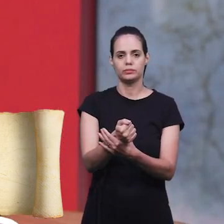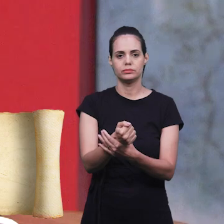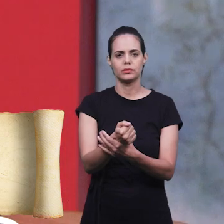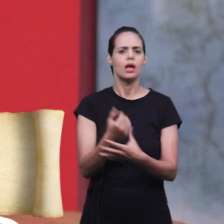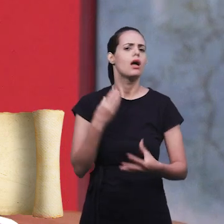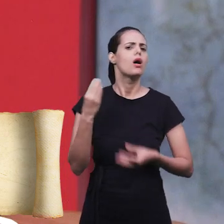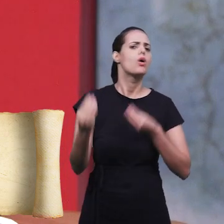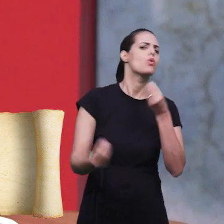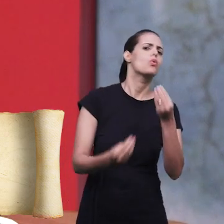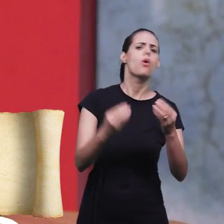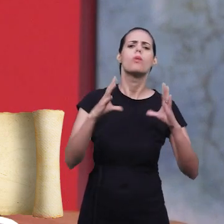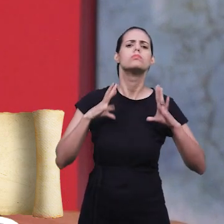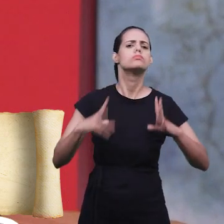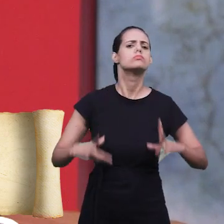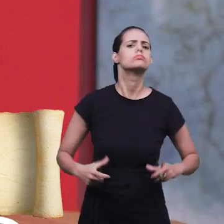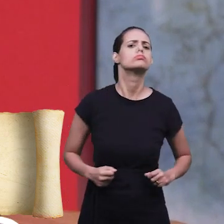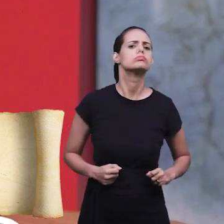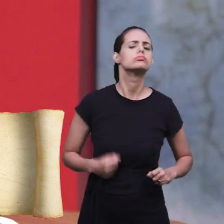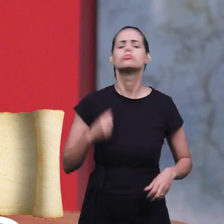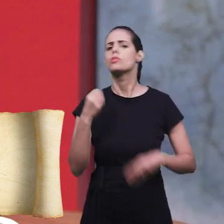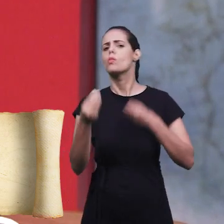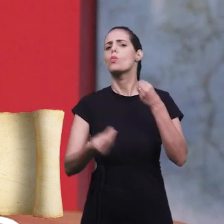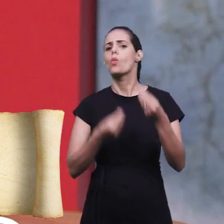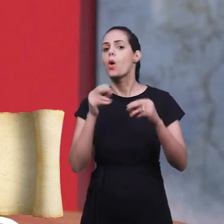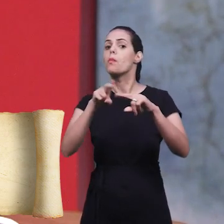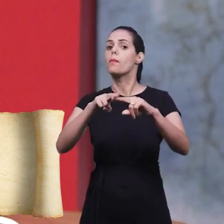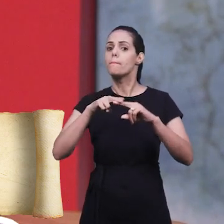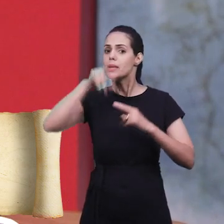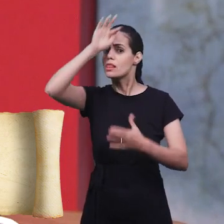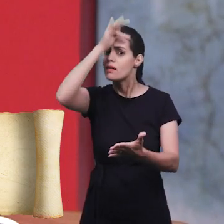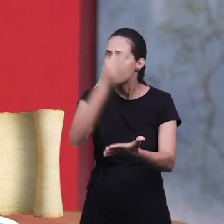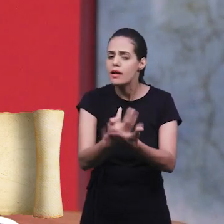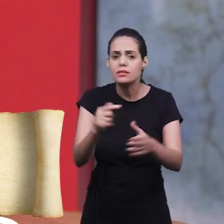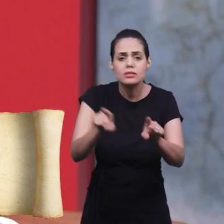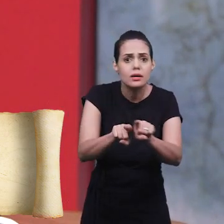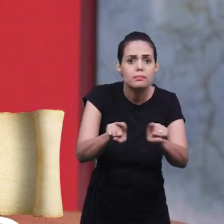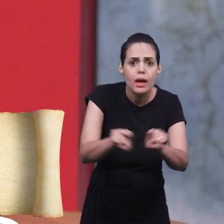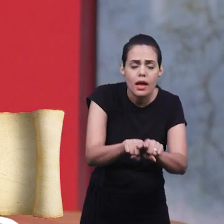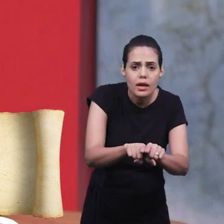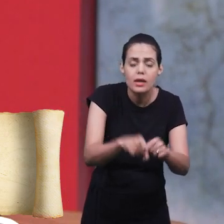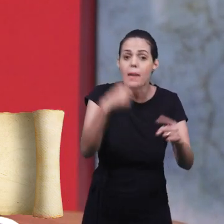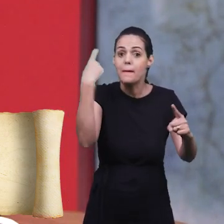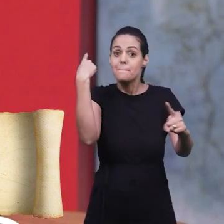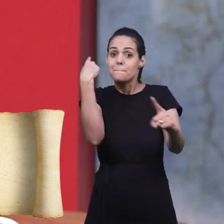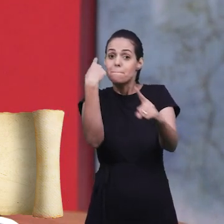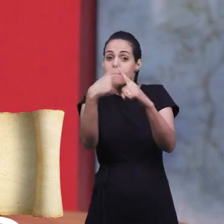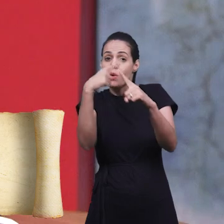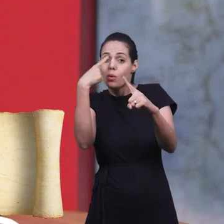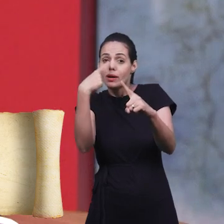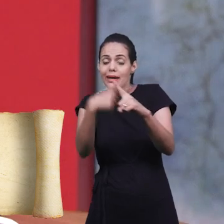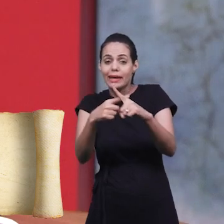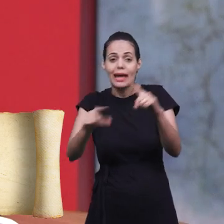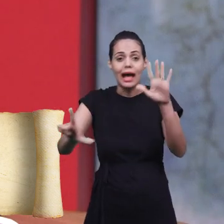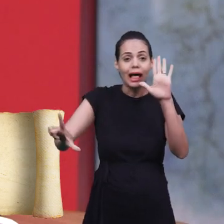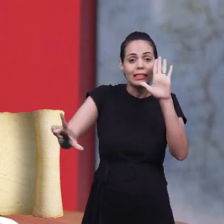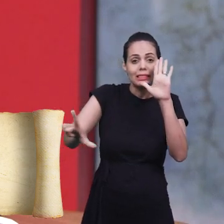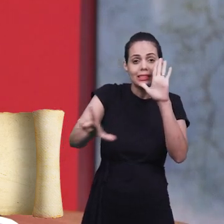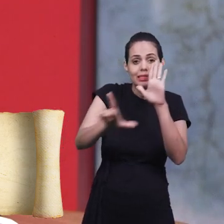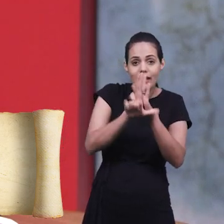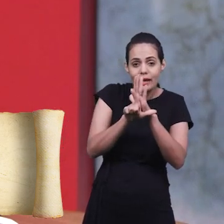ele recebeu a justificação pela fé, porque a lei foi